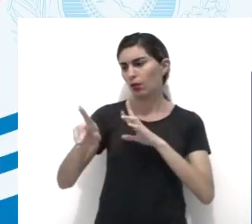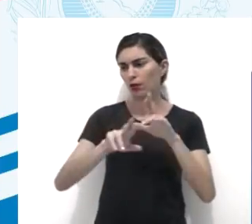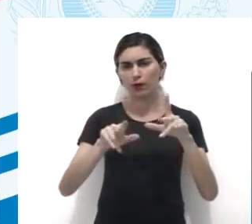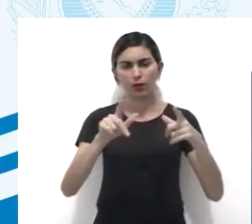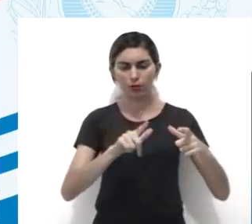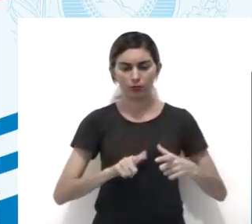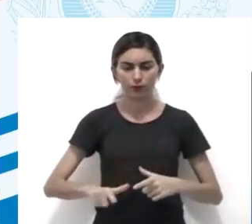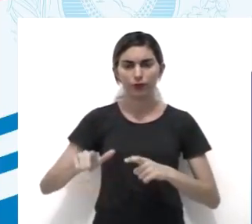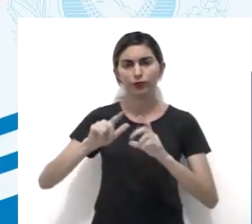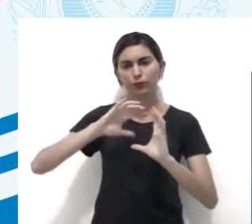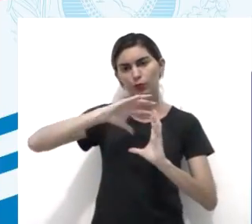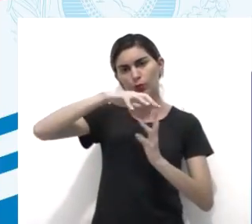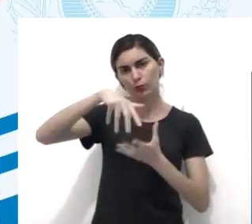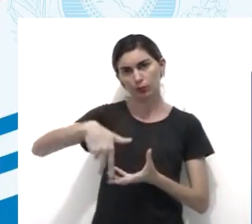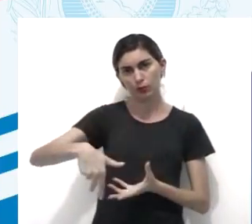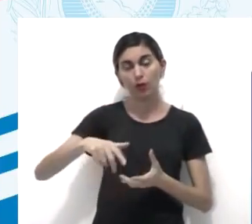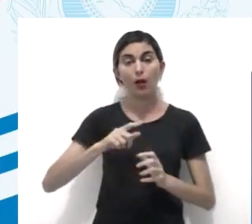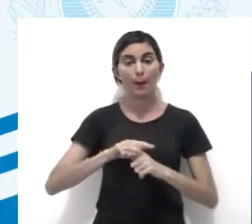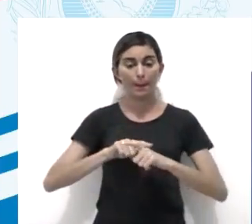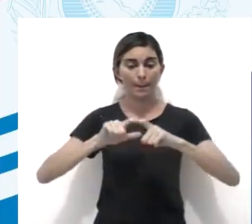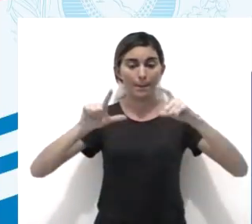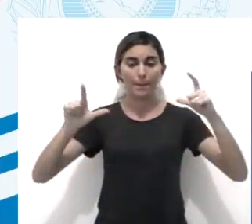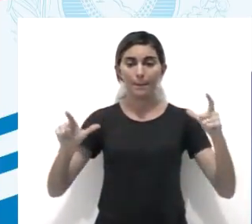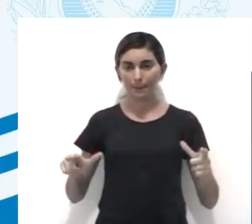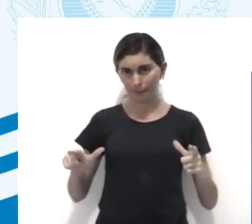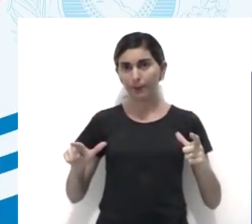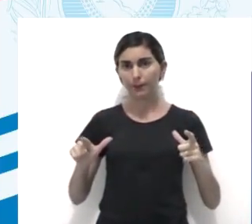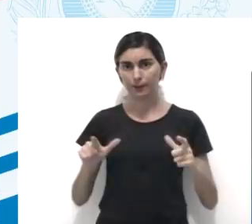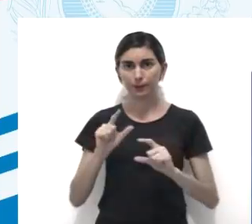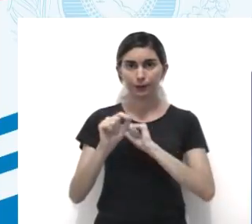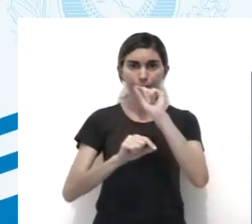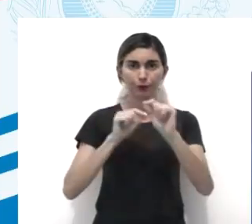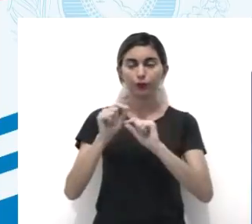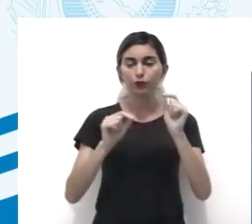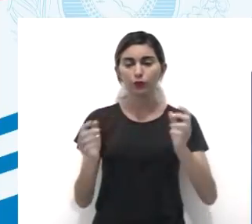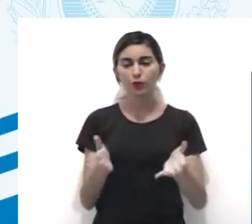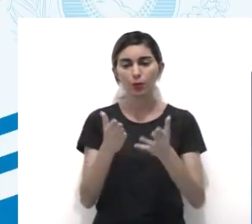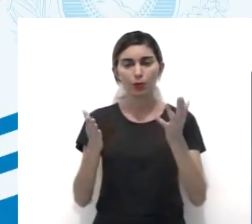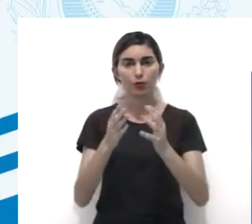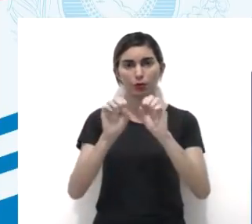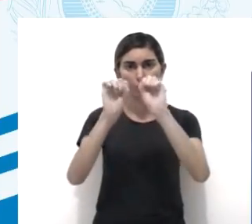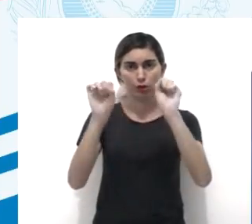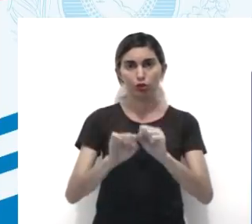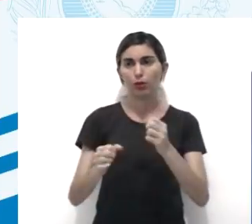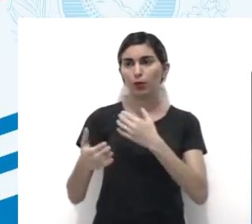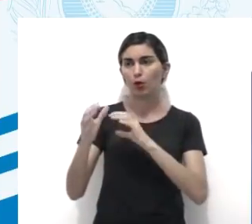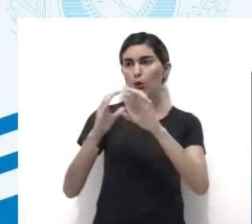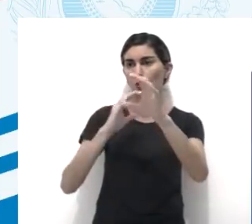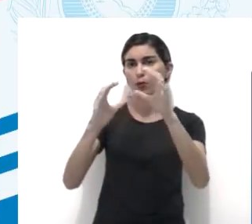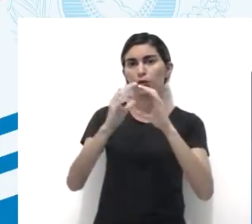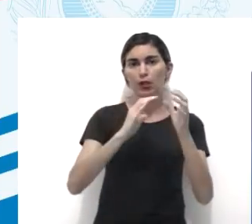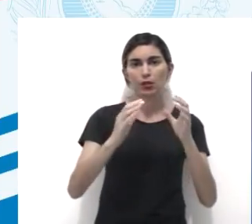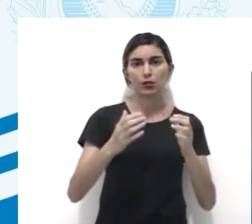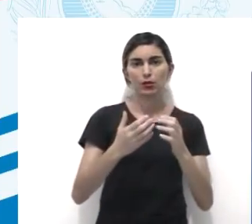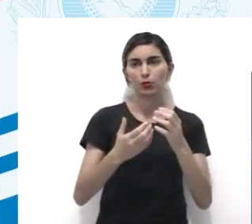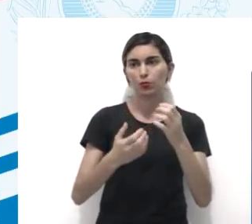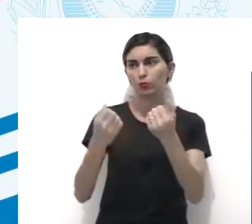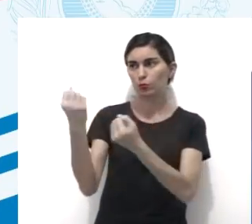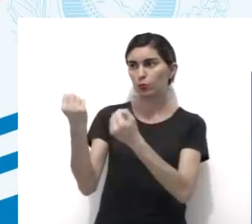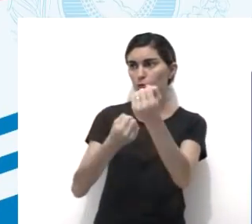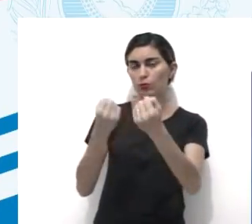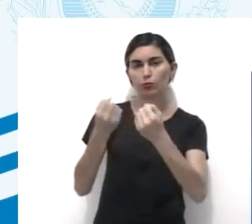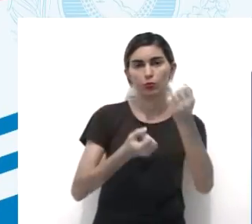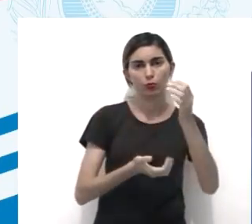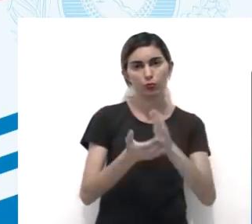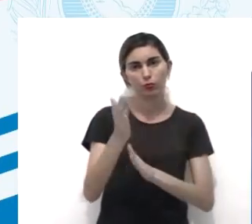as diferentes localidades do planeta e a maior instrumentalização proporcionada pelos sistemas de comunicação e transporte.